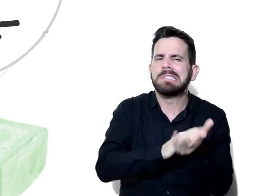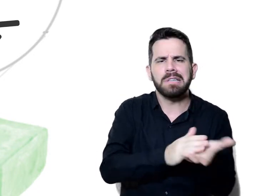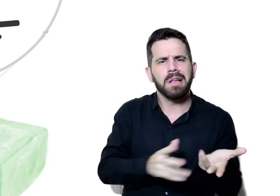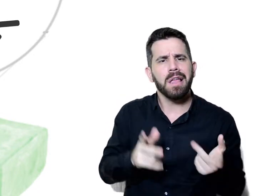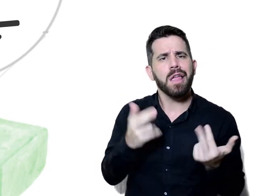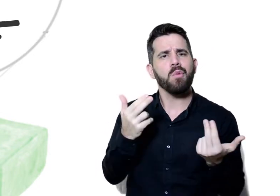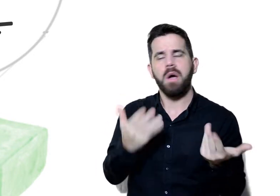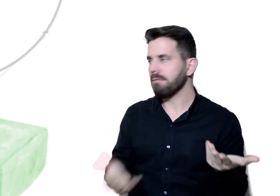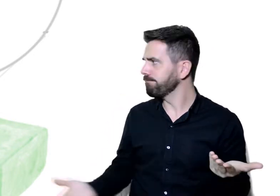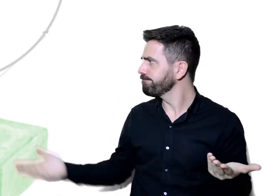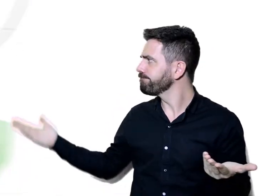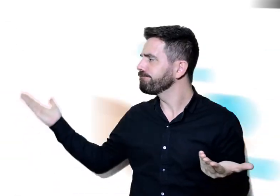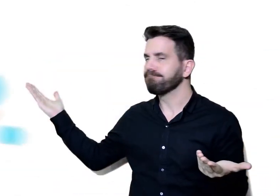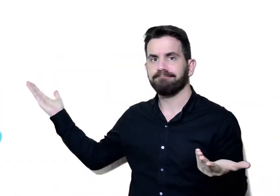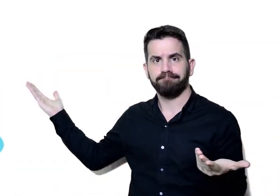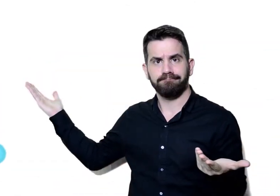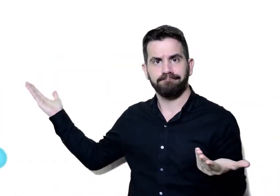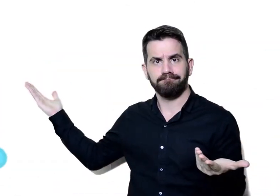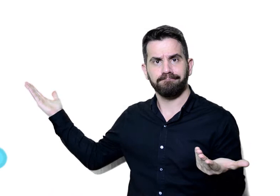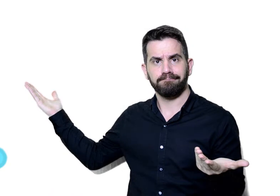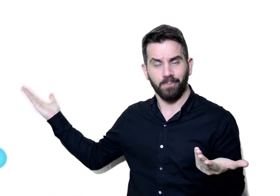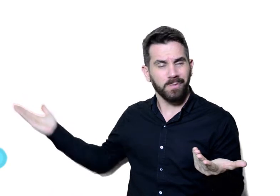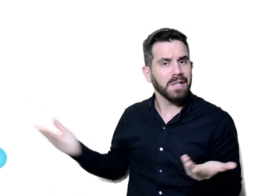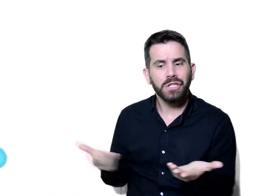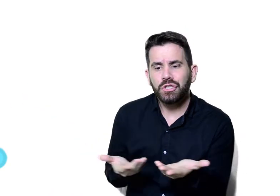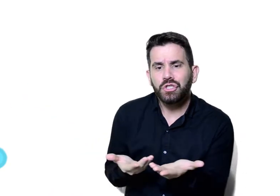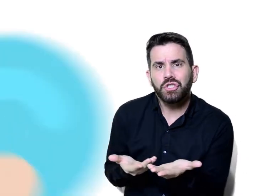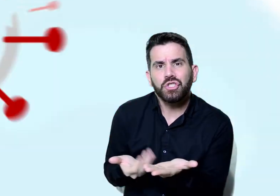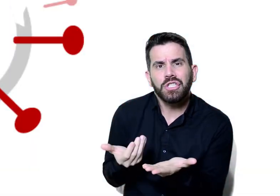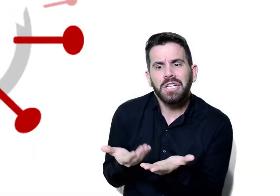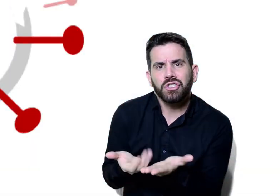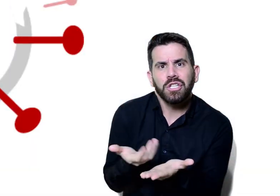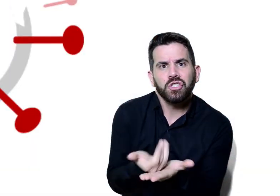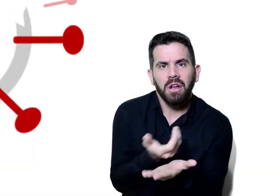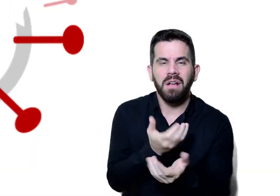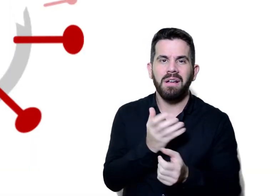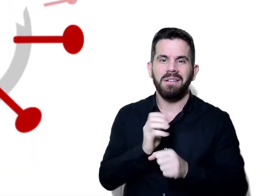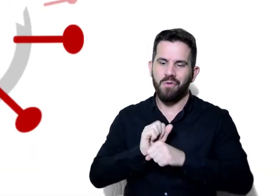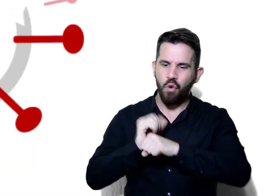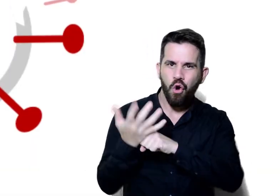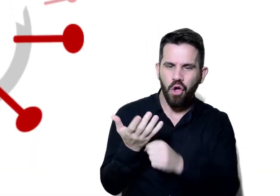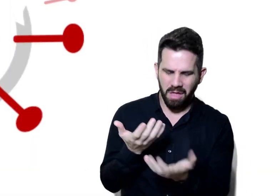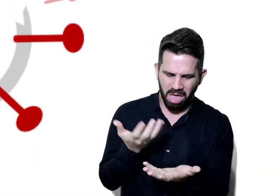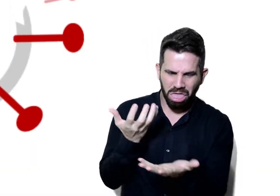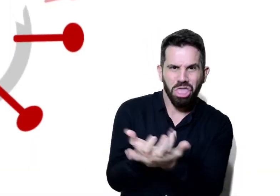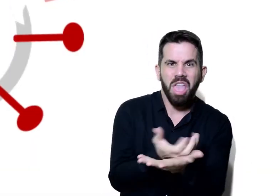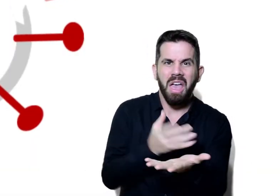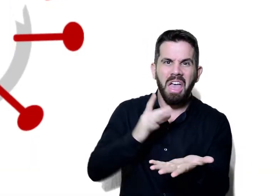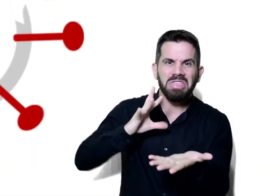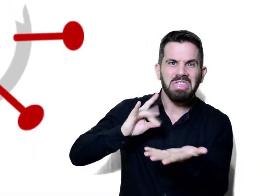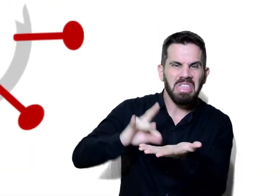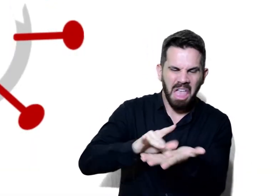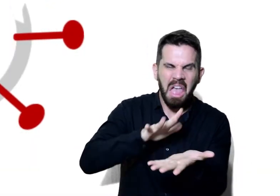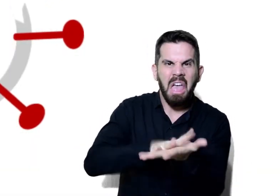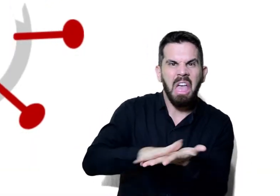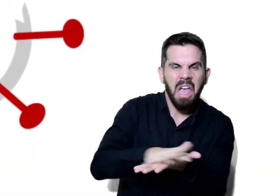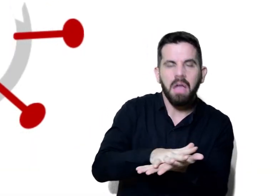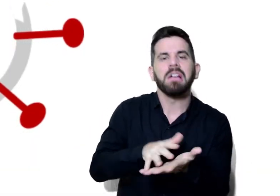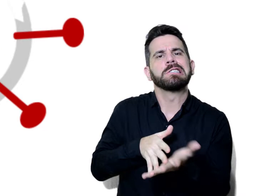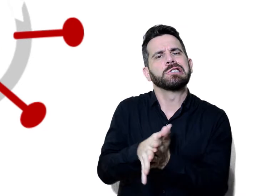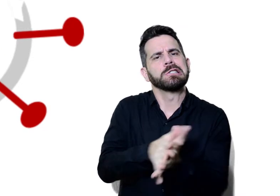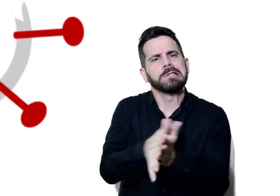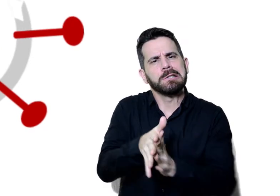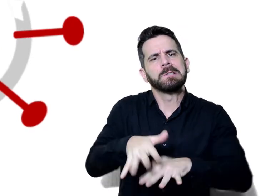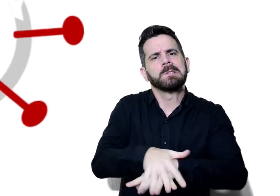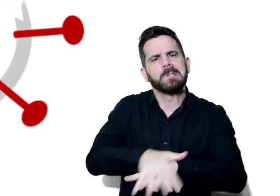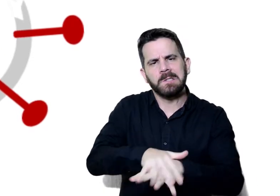e gorduras. Ao lavar as mãos, as moléculas do sabão soltam o vírus da nossa pele, envolvendo-o por completo